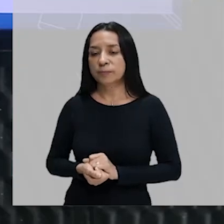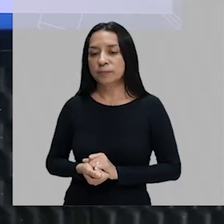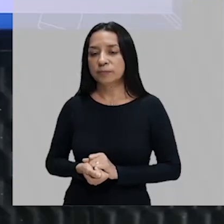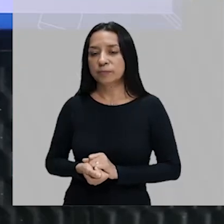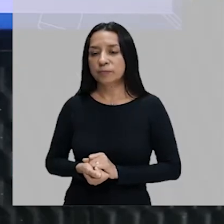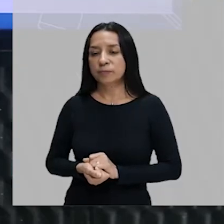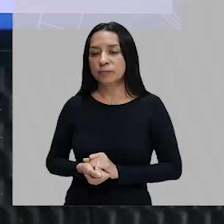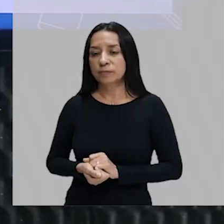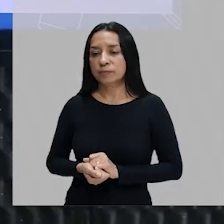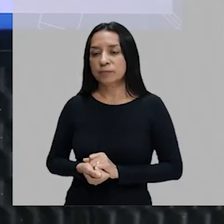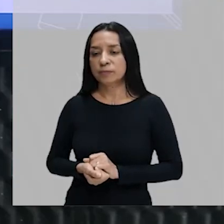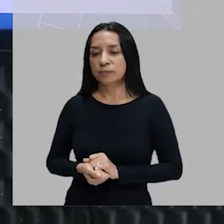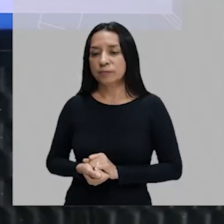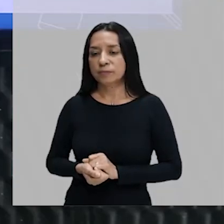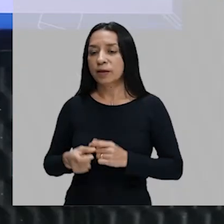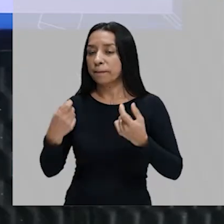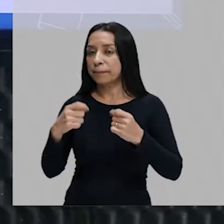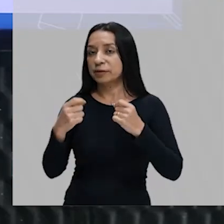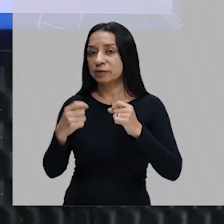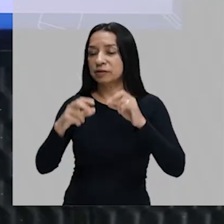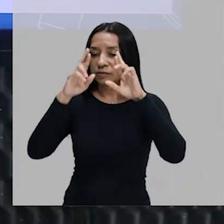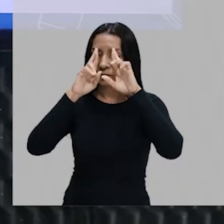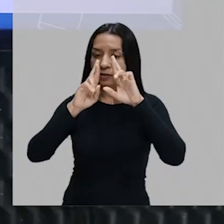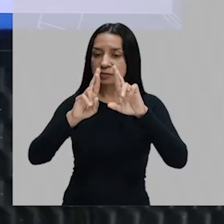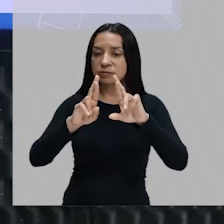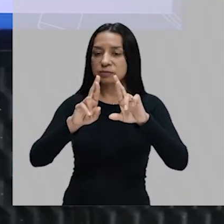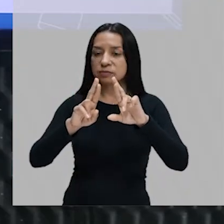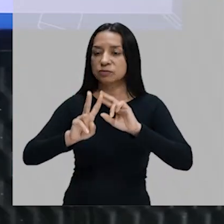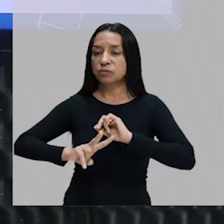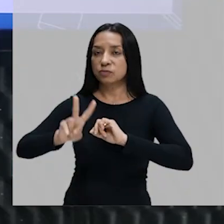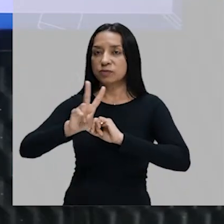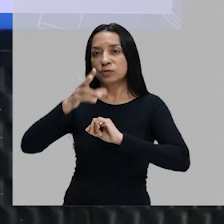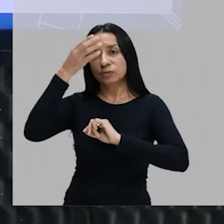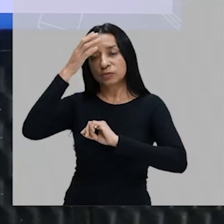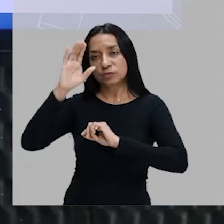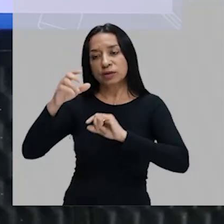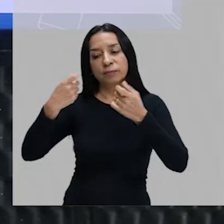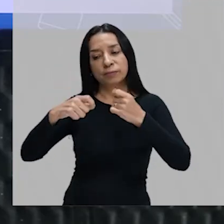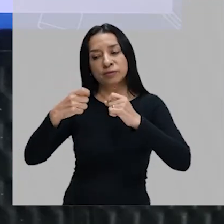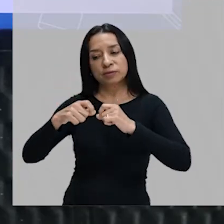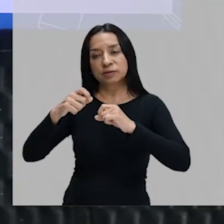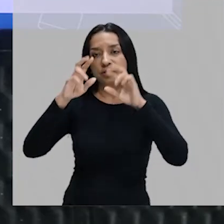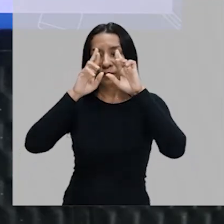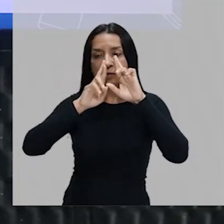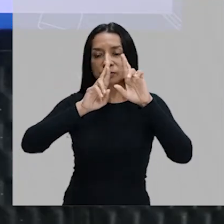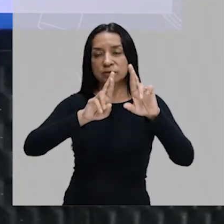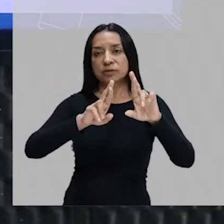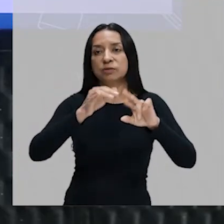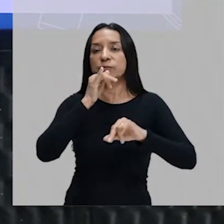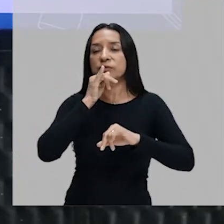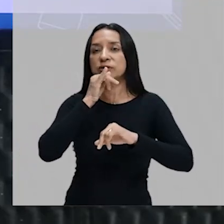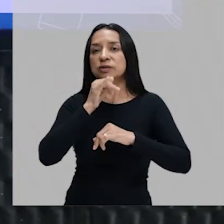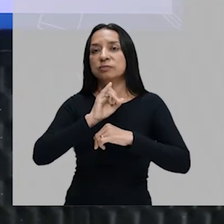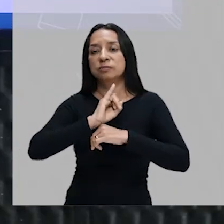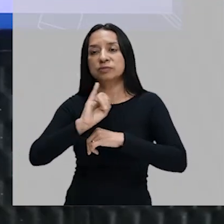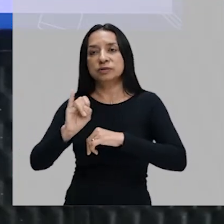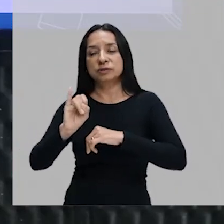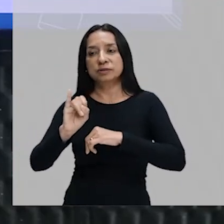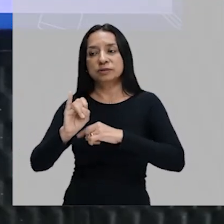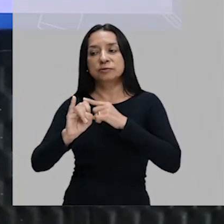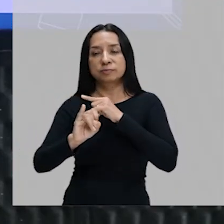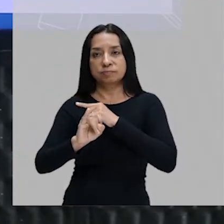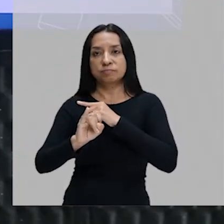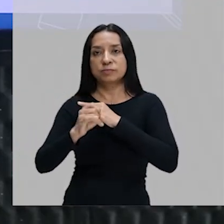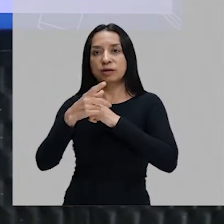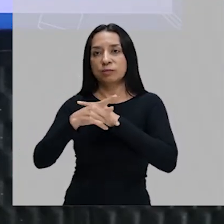no entanto, devem ser respeitadas. Essas formas, esses valores culturais precisam ser respeitados. Por exemplo, se eu